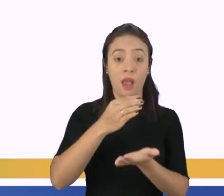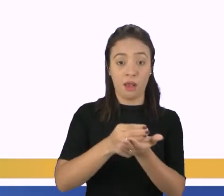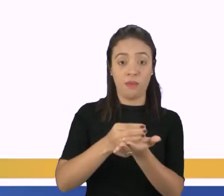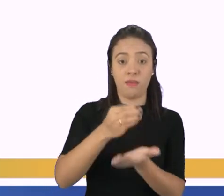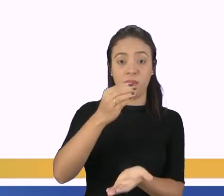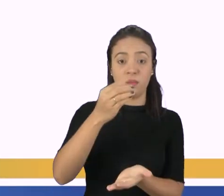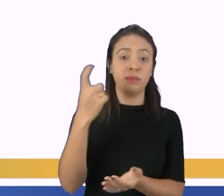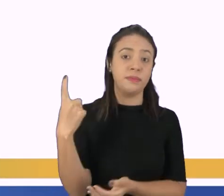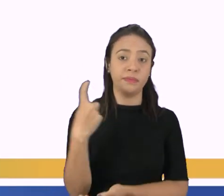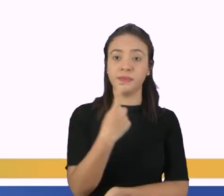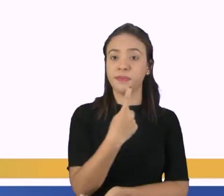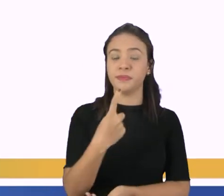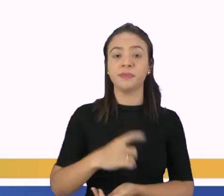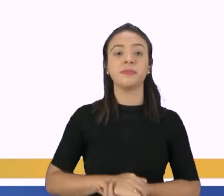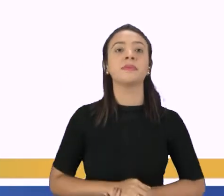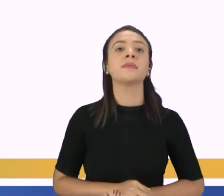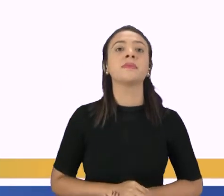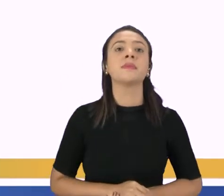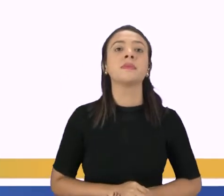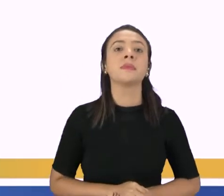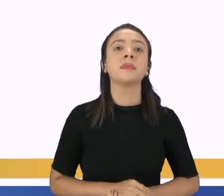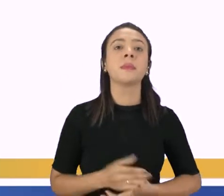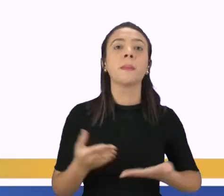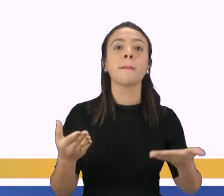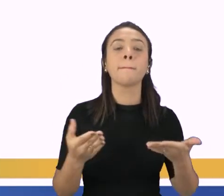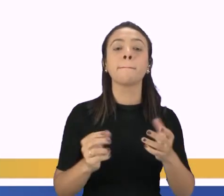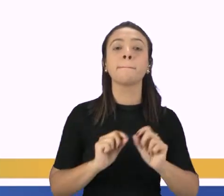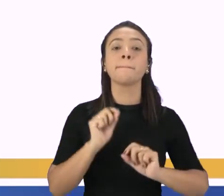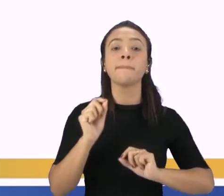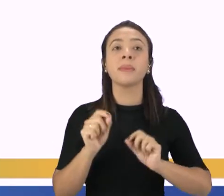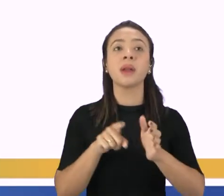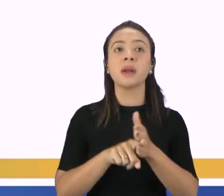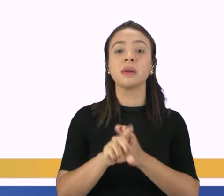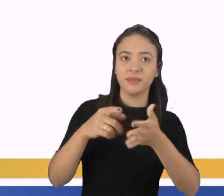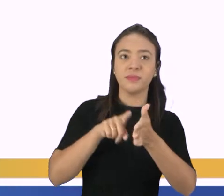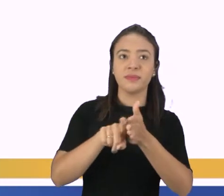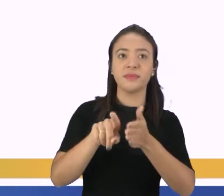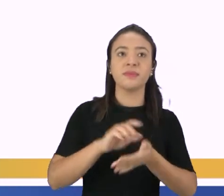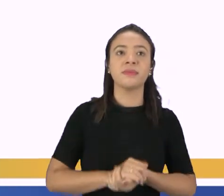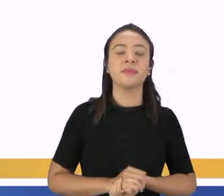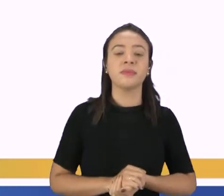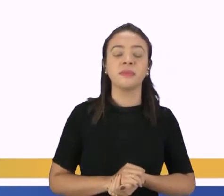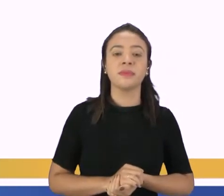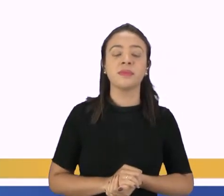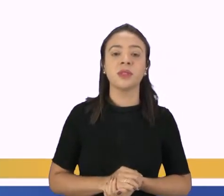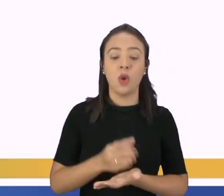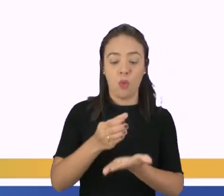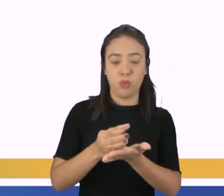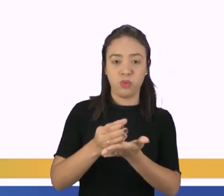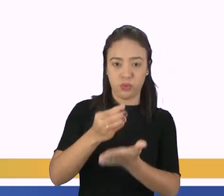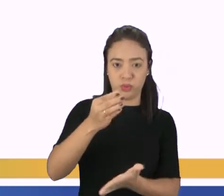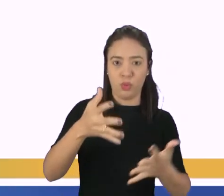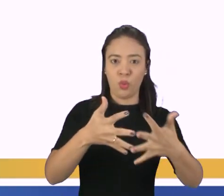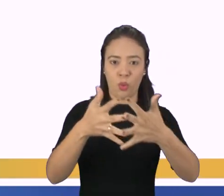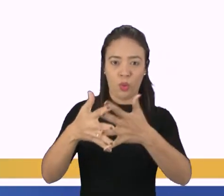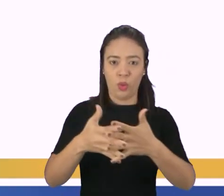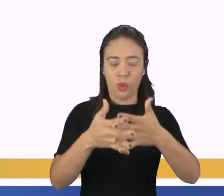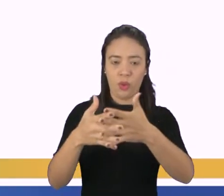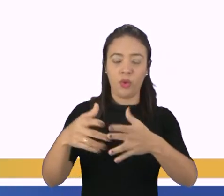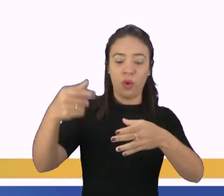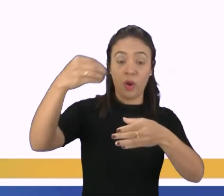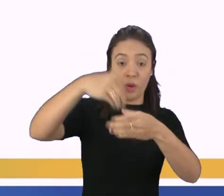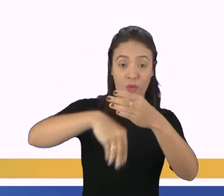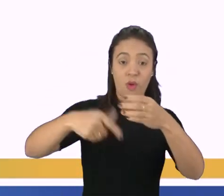certinho? Vamos agora para o exercício 3. Um tanque de combustível de um caminhão possui um